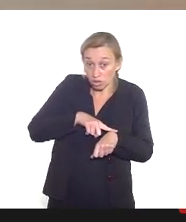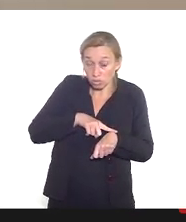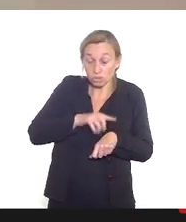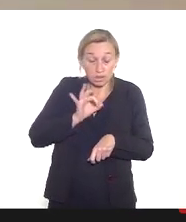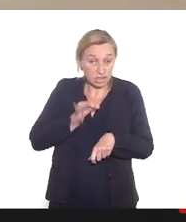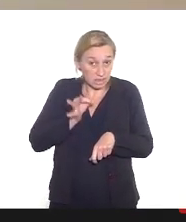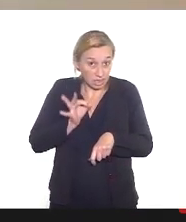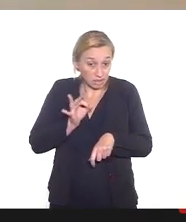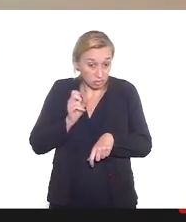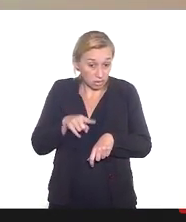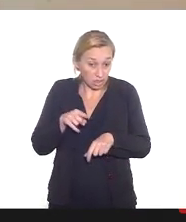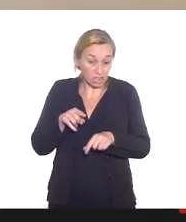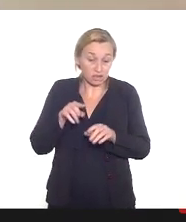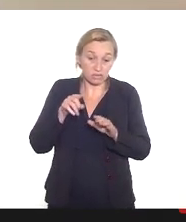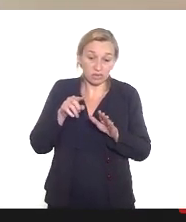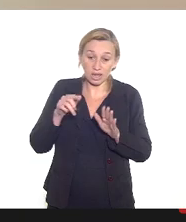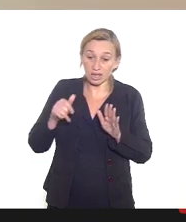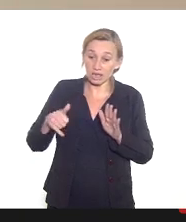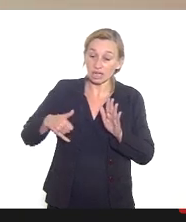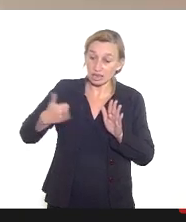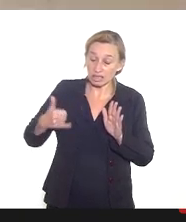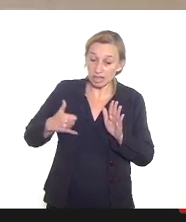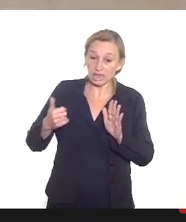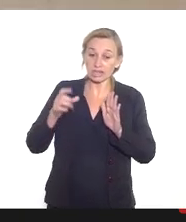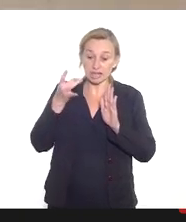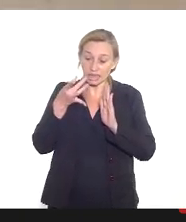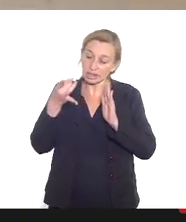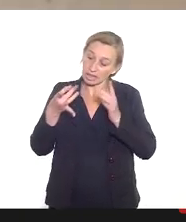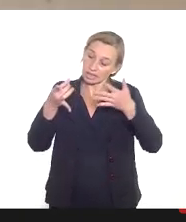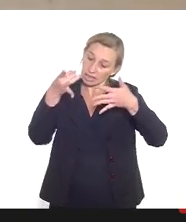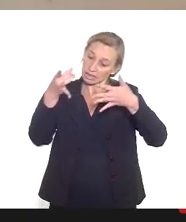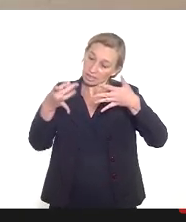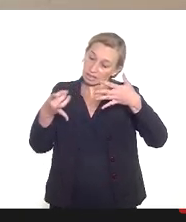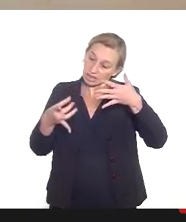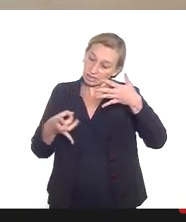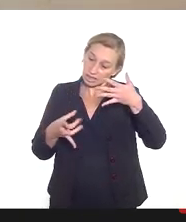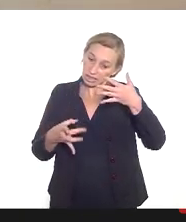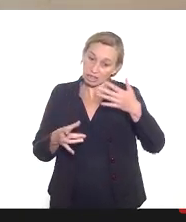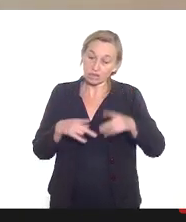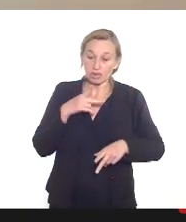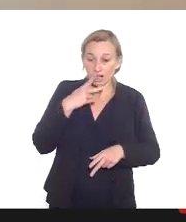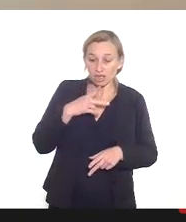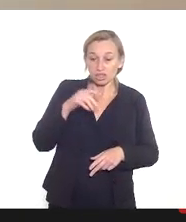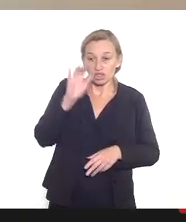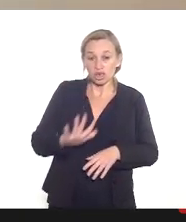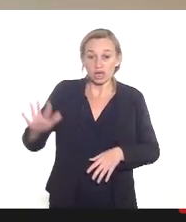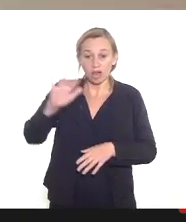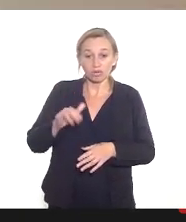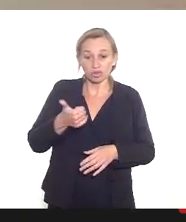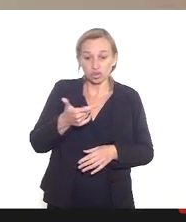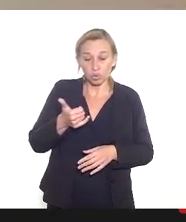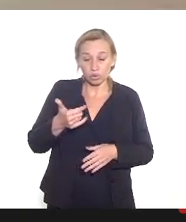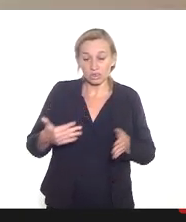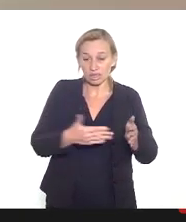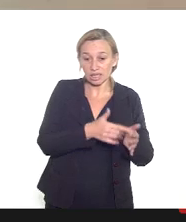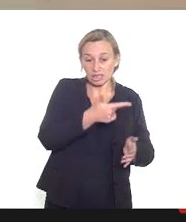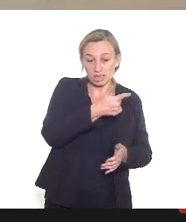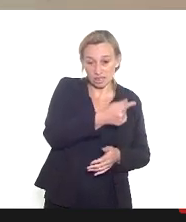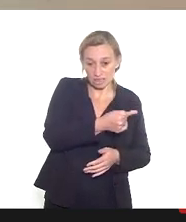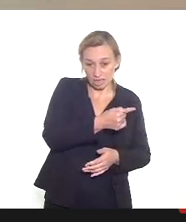óbvio né não descendo as faixas etárias aí tô falando da população Geral de 12 a 17 anos quando